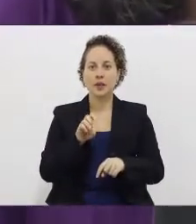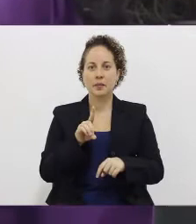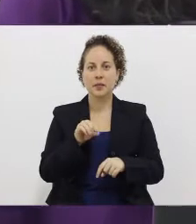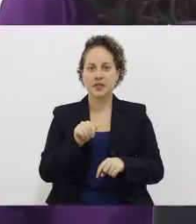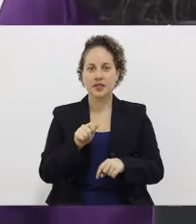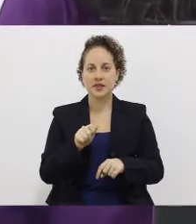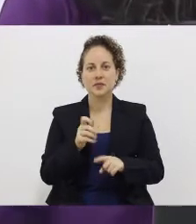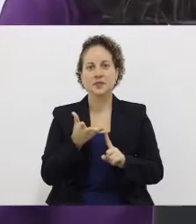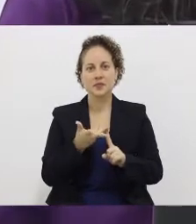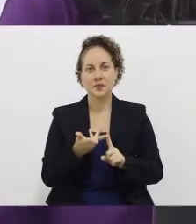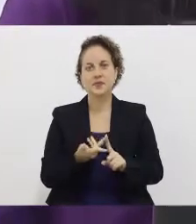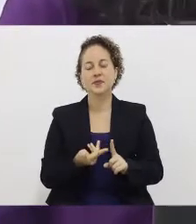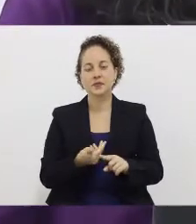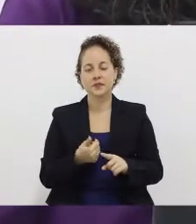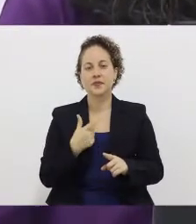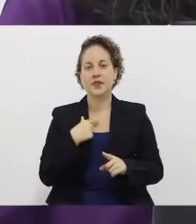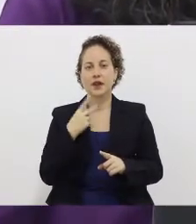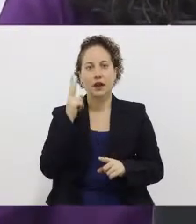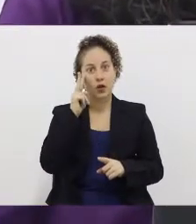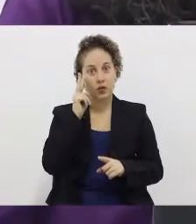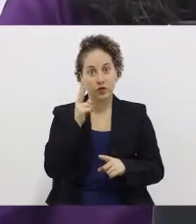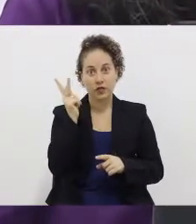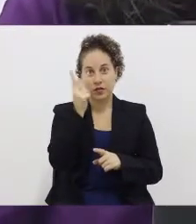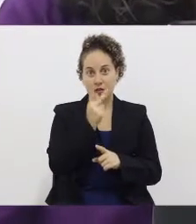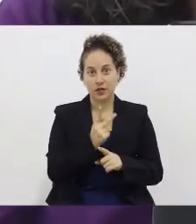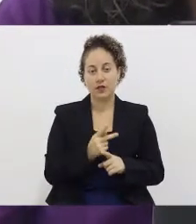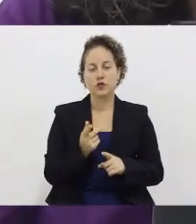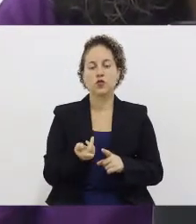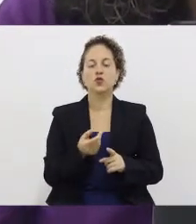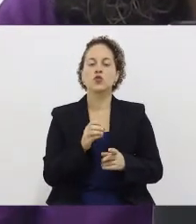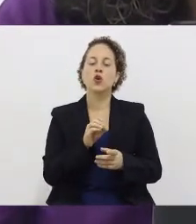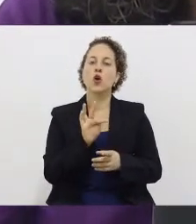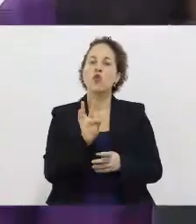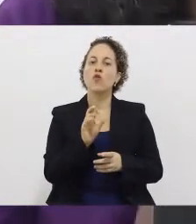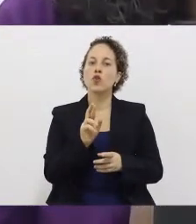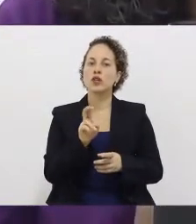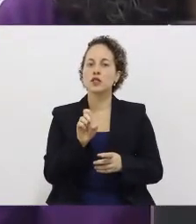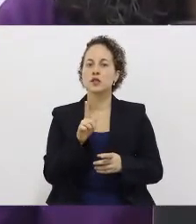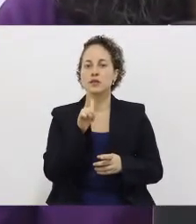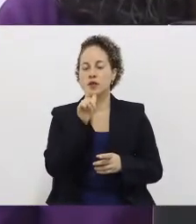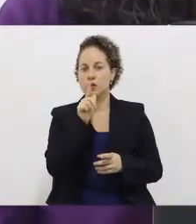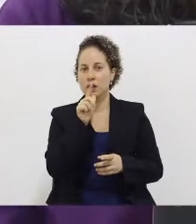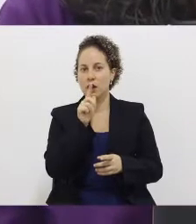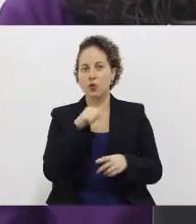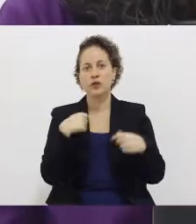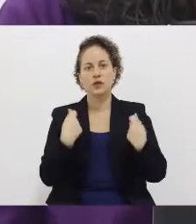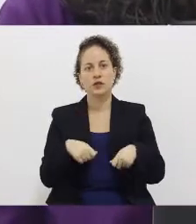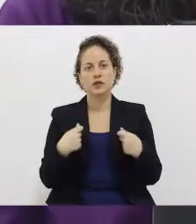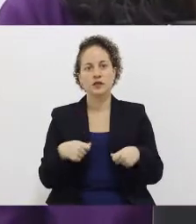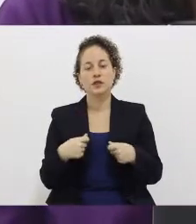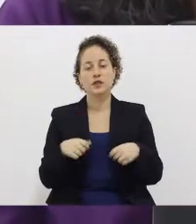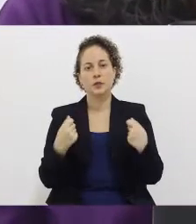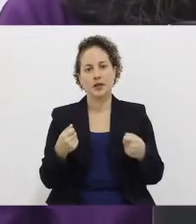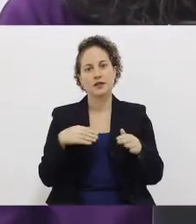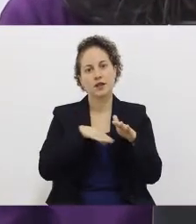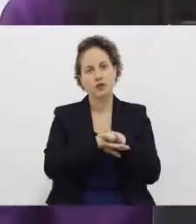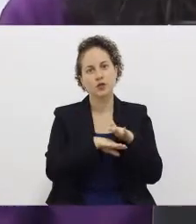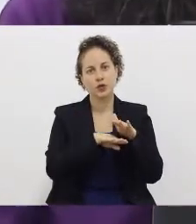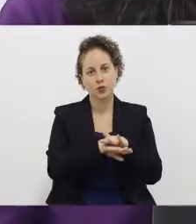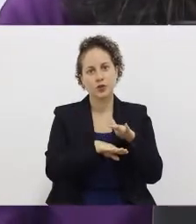ver uma imagem onde nós temos um exemplo de fornecimento de água e por que a necessidade de se fazer estoques nesse